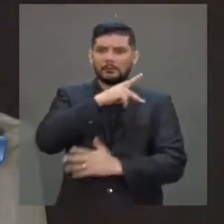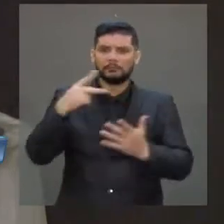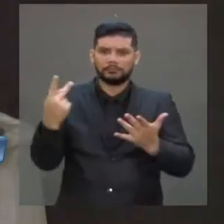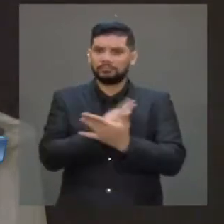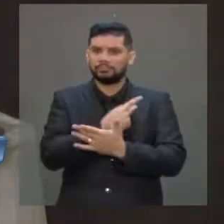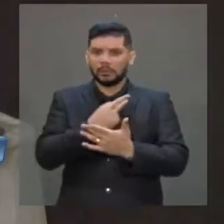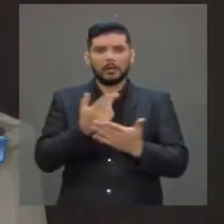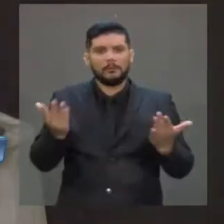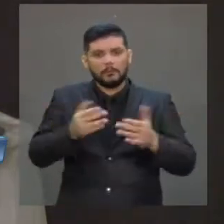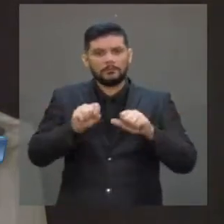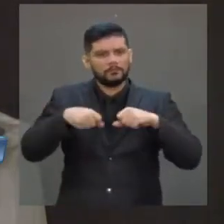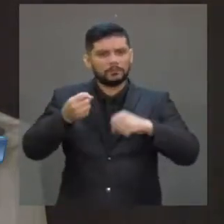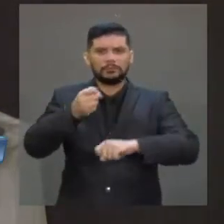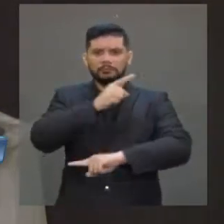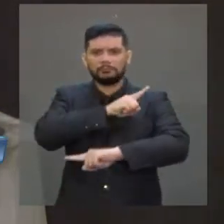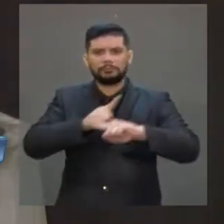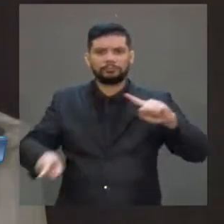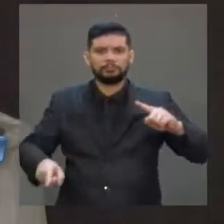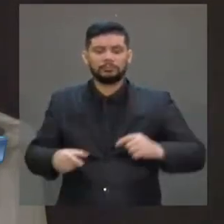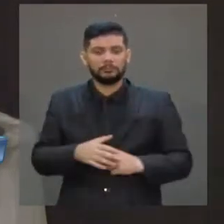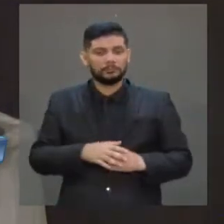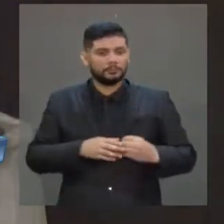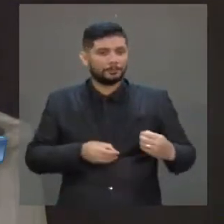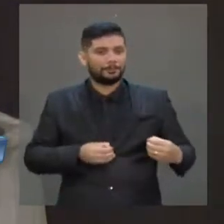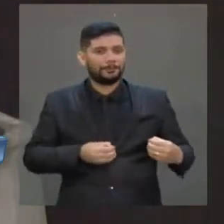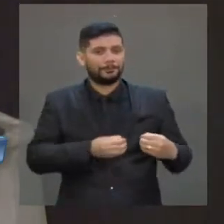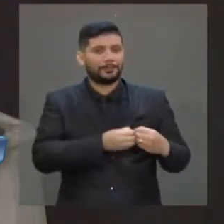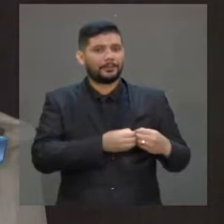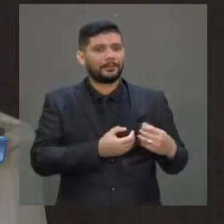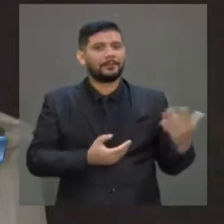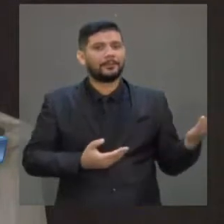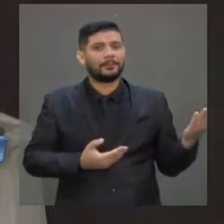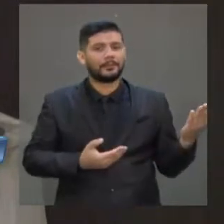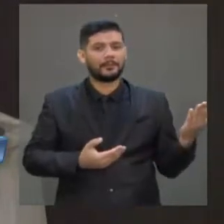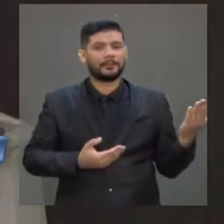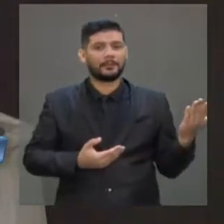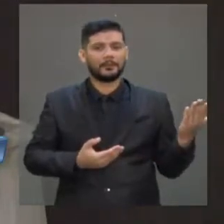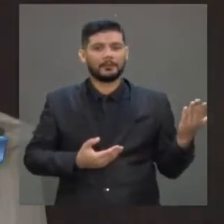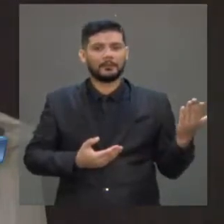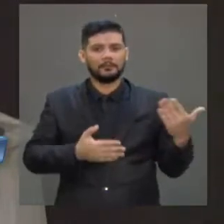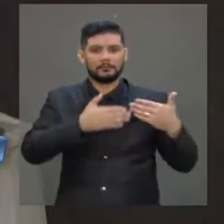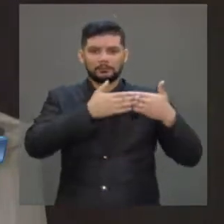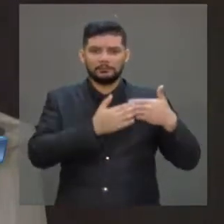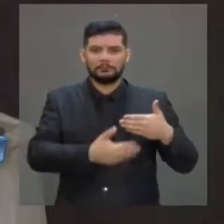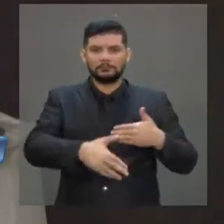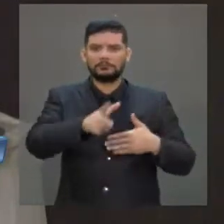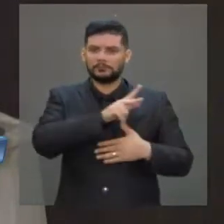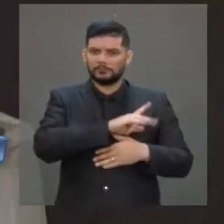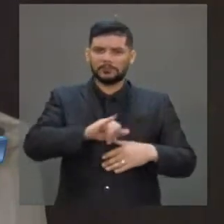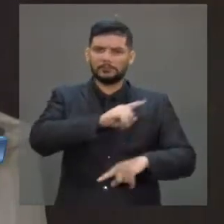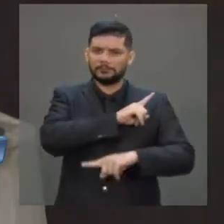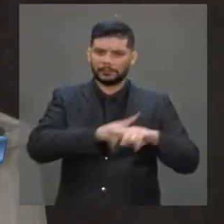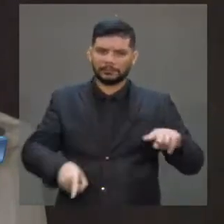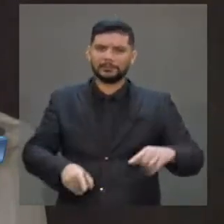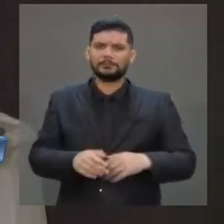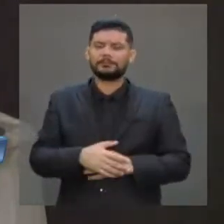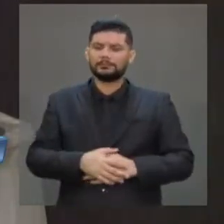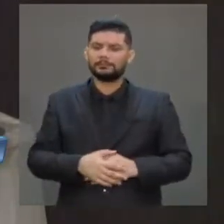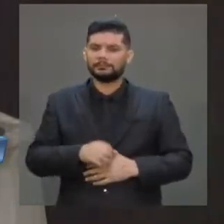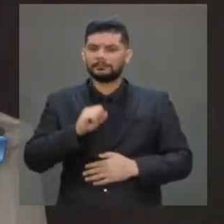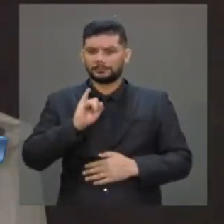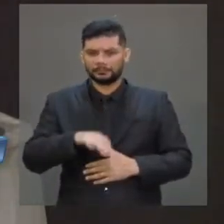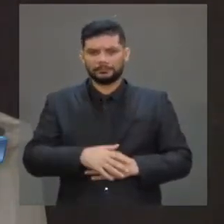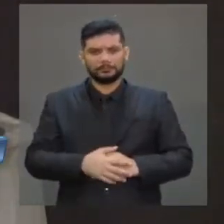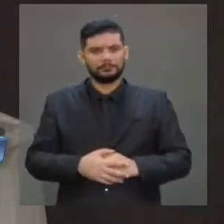mesmos neonicotinoides. O Piauí, aqui do nosso lado, partiu na frente e deve proibir esses neonicotinoides em razão da produção de